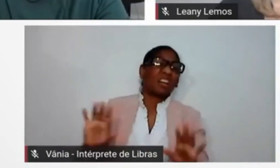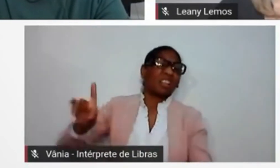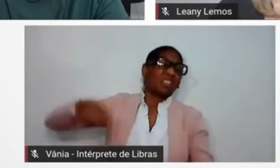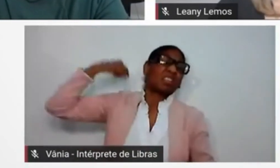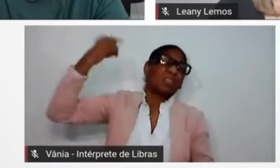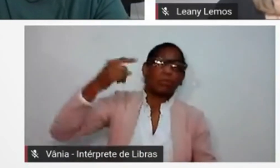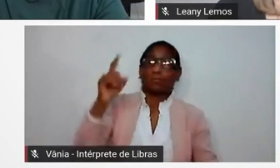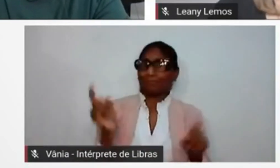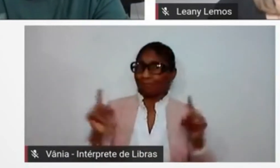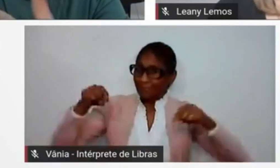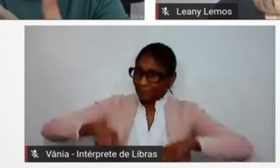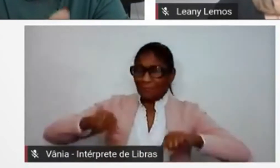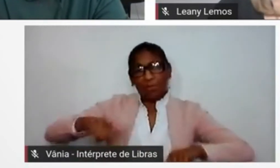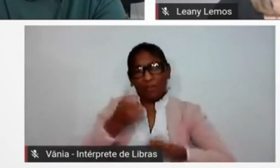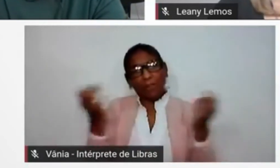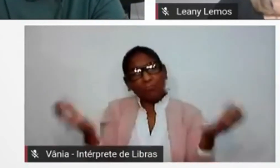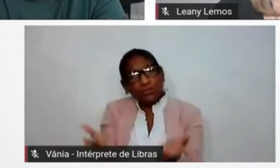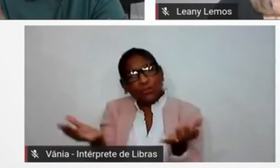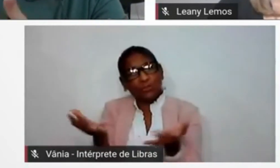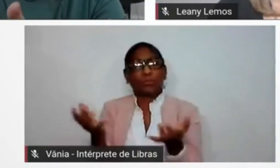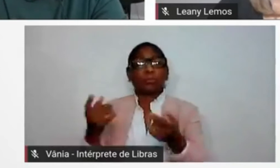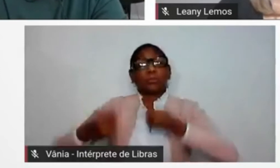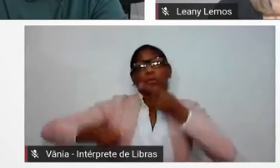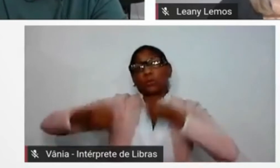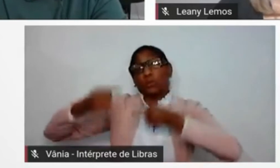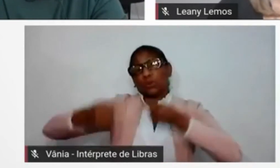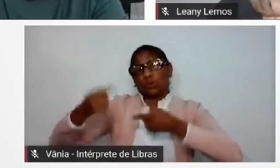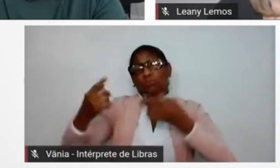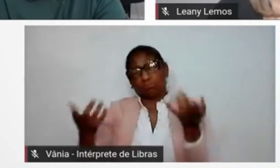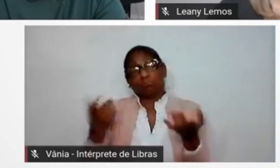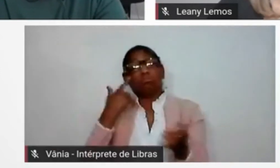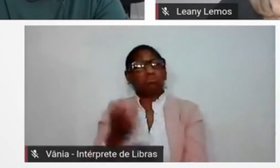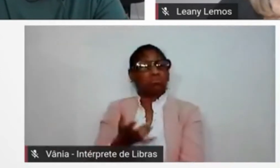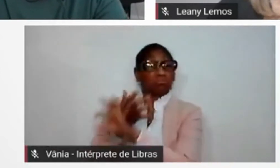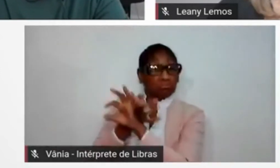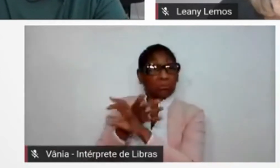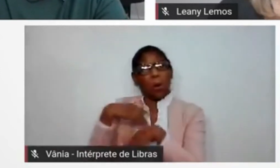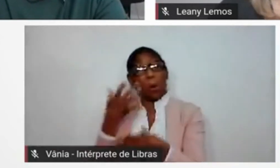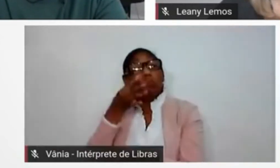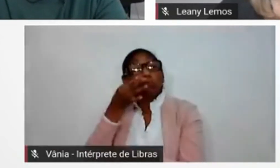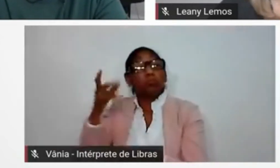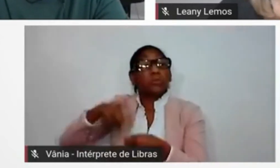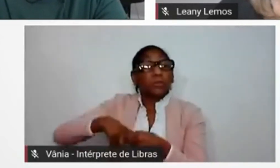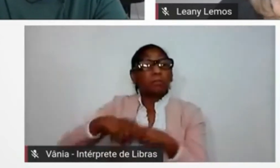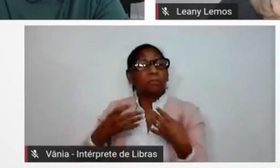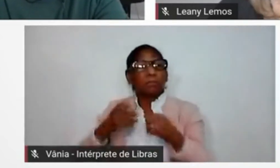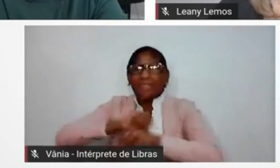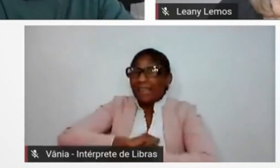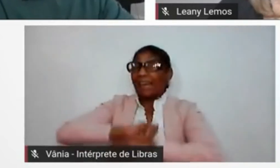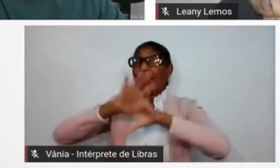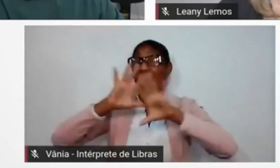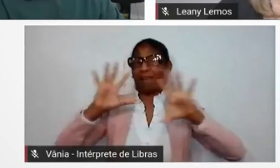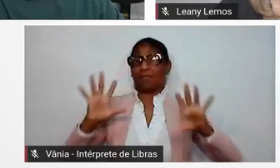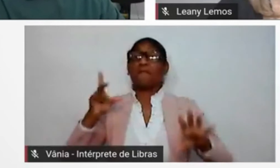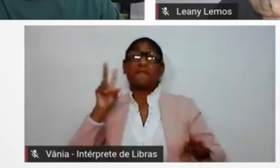aulas presenciais neste ano. Então, começamos um debate, começamos uma discussão, porque observamos, é flagrante, né? É flagrante o que